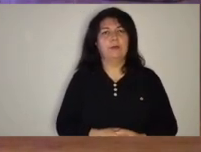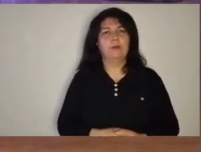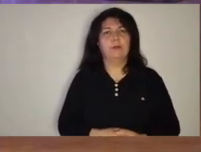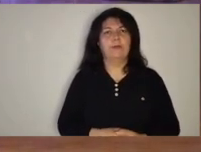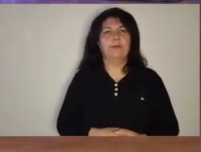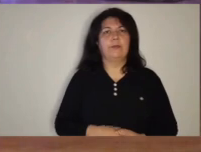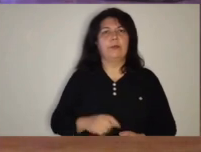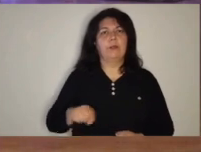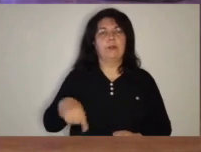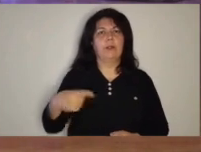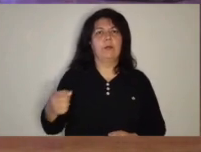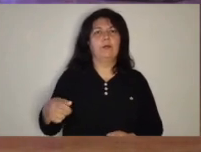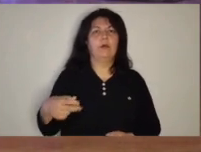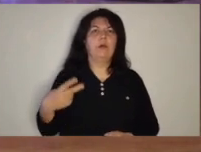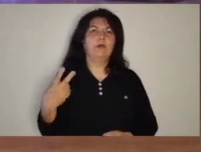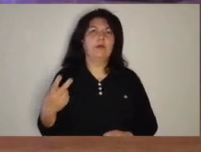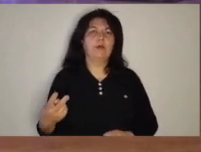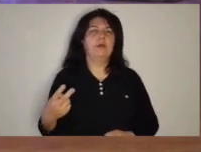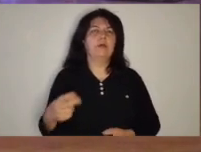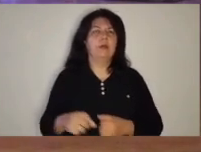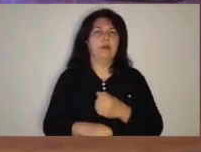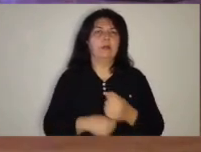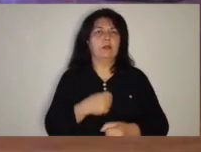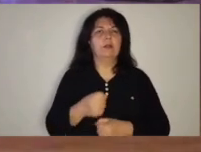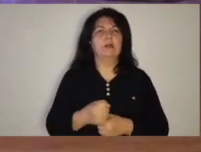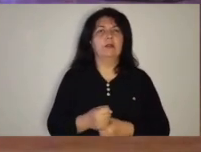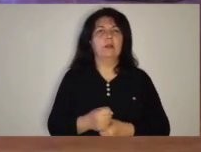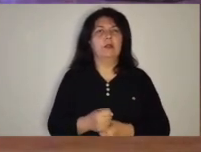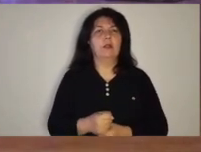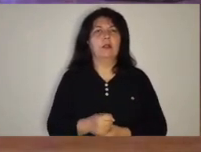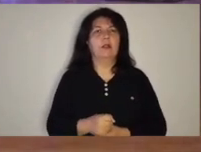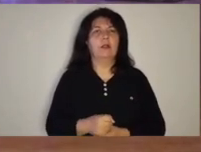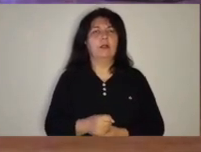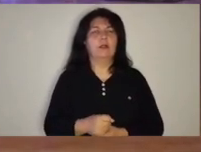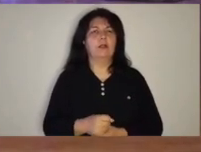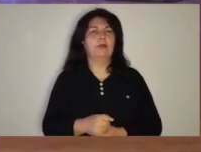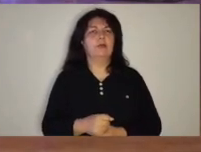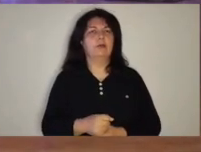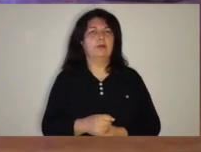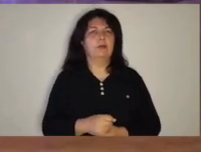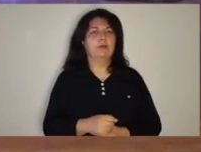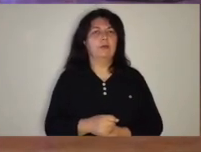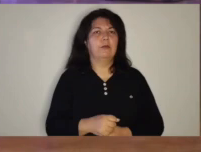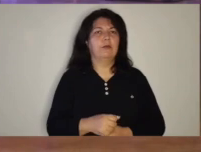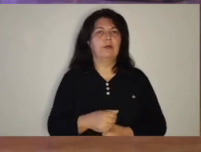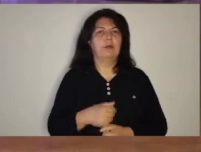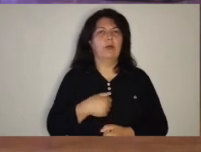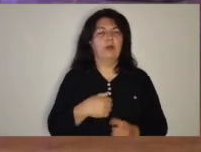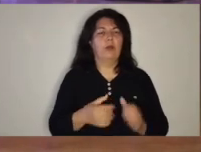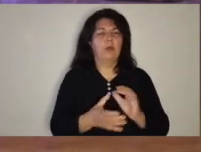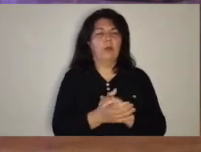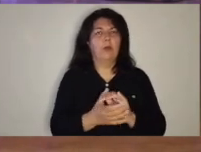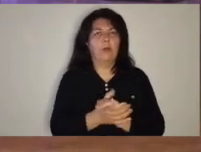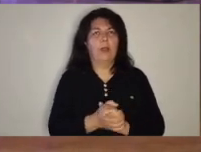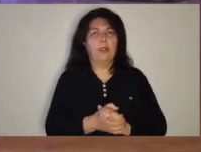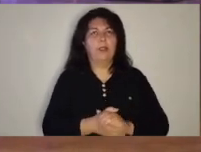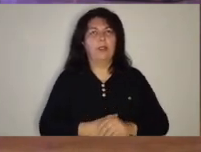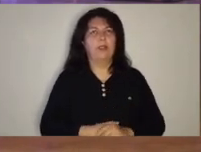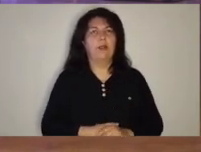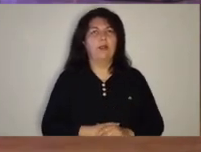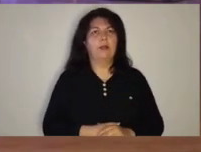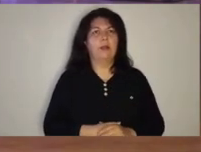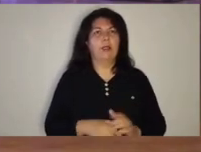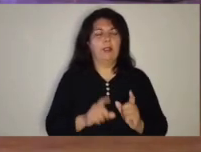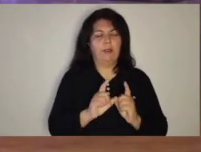mais? Duro, né? E aí o que aconteceu, irmãos? Depois de 2 anos, e foi bom, irmãos, porque em 2 anos o Chico